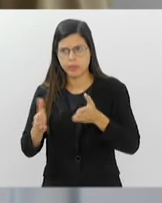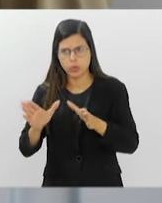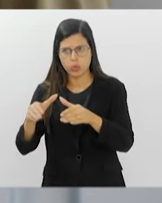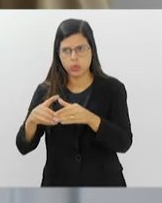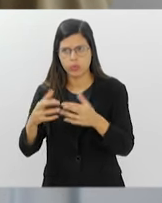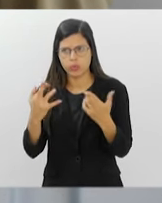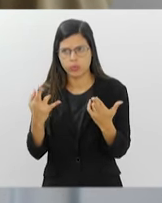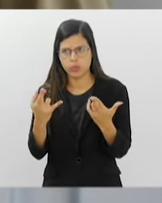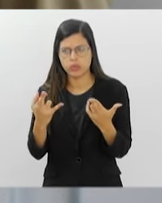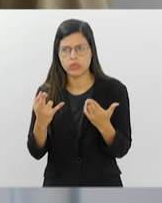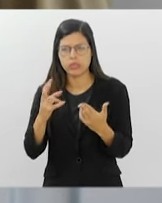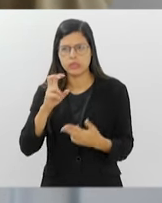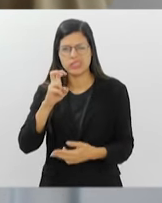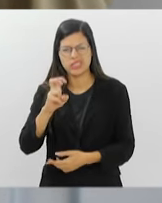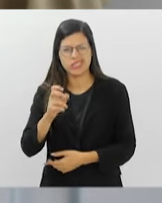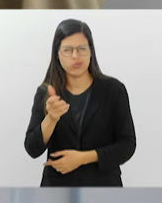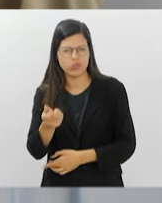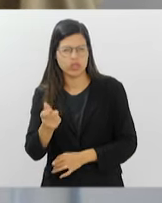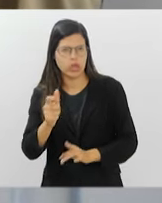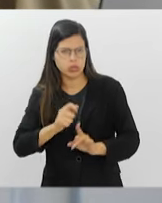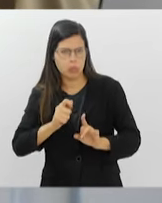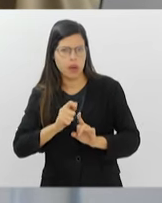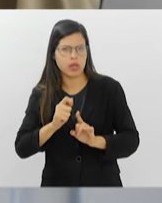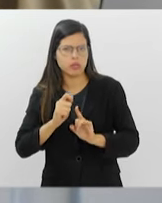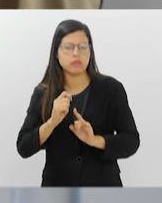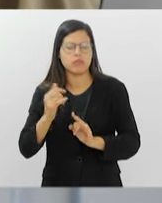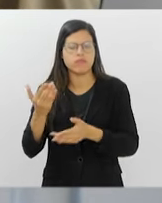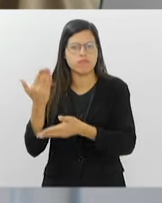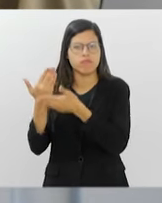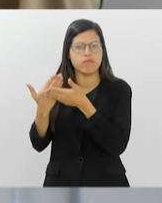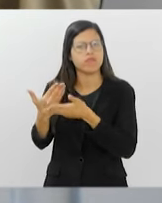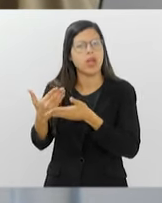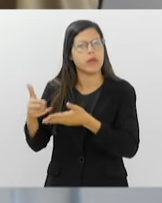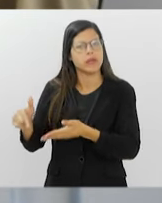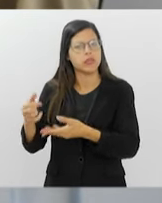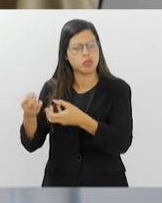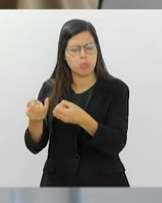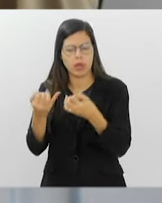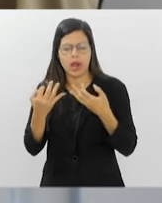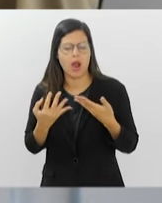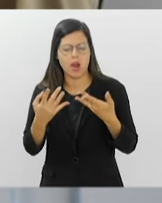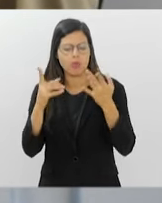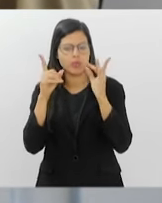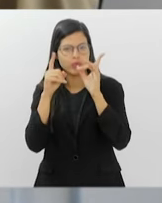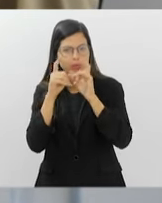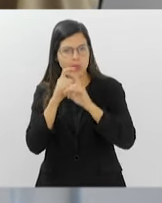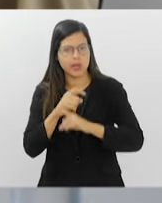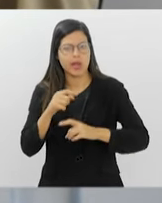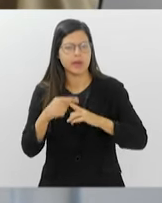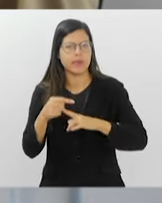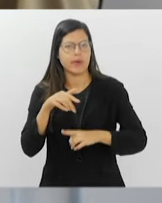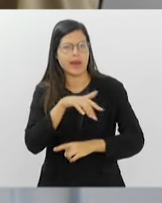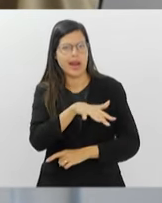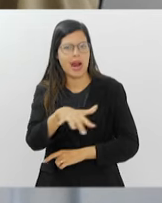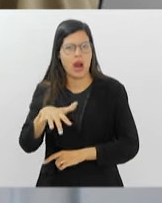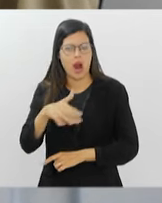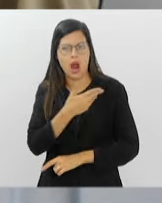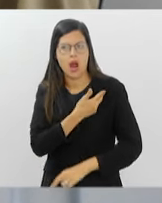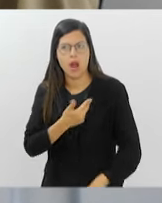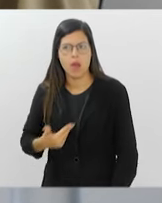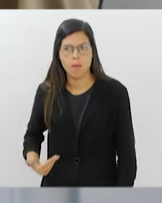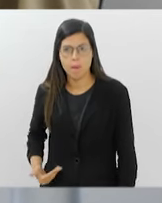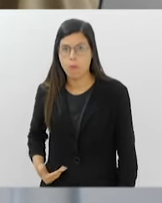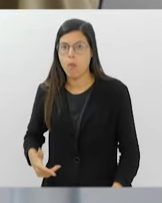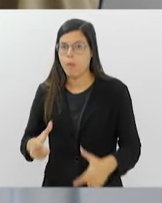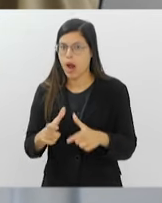a 5 se meses atrás Eles me passaram da dificuldade deles porque ali é uma área pública um espaço muito